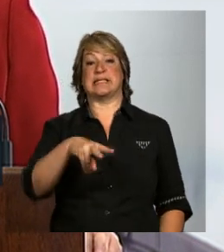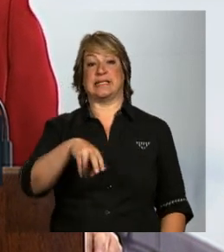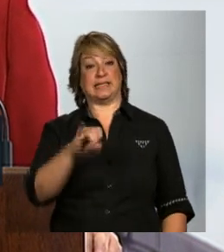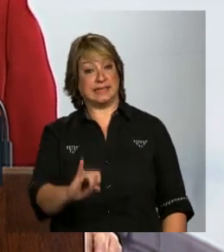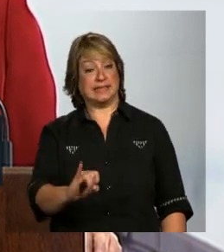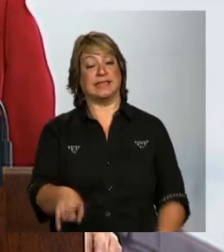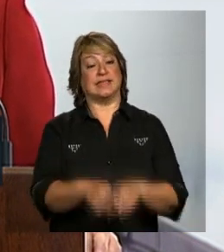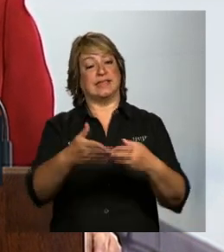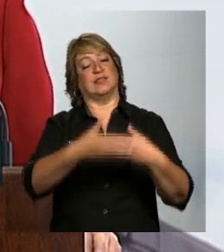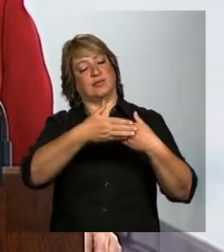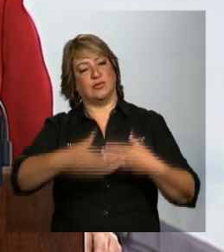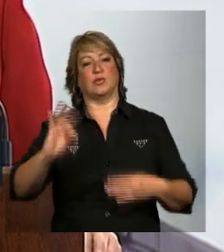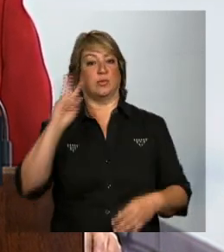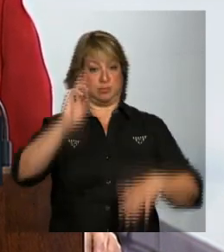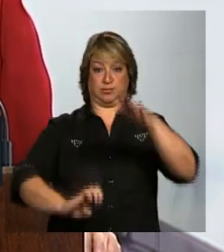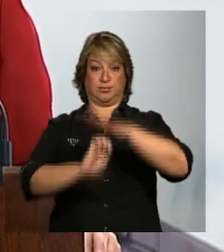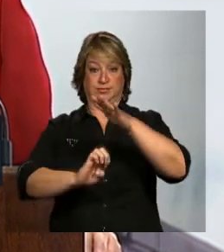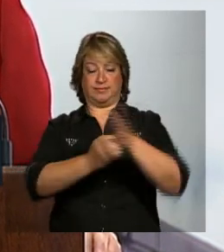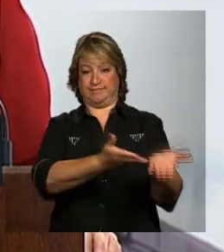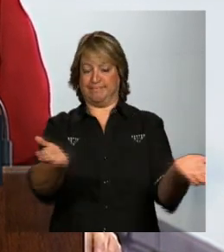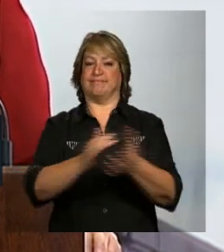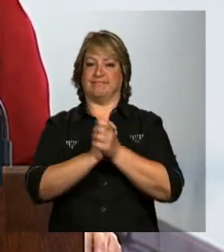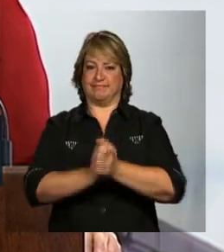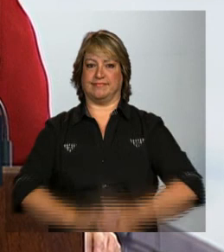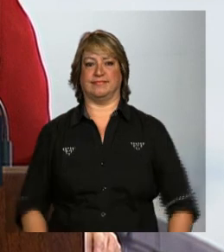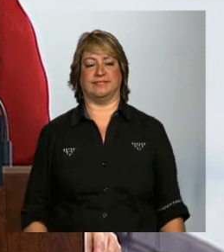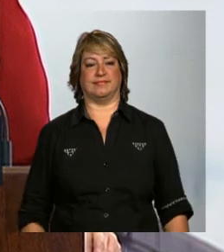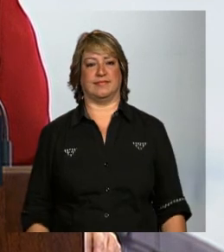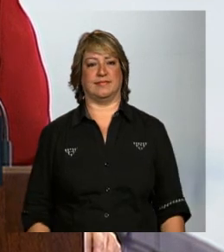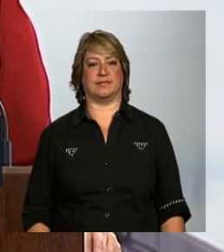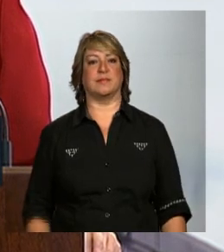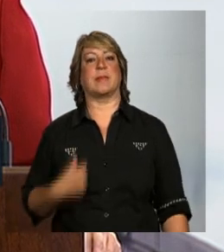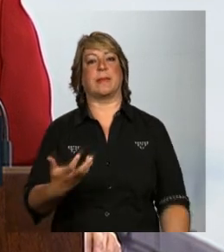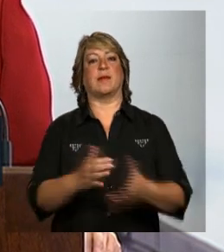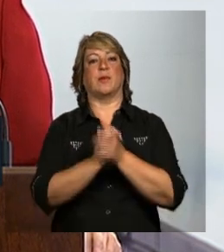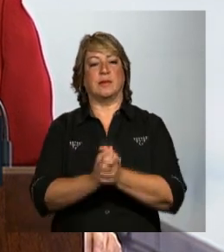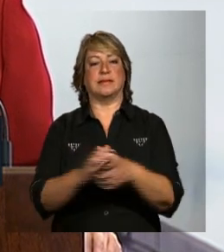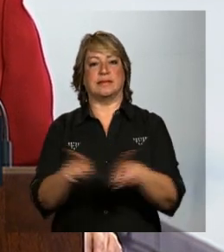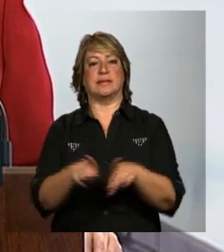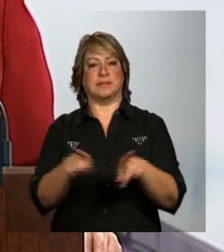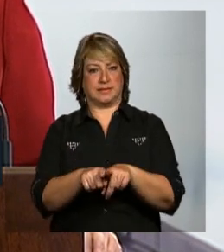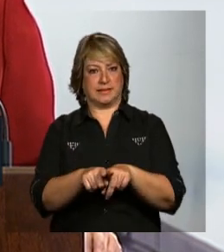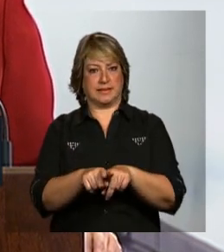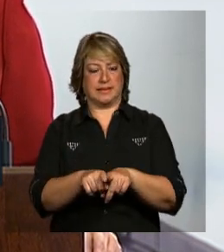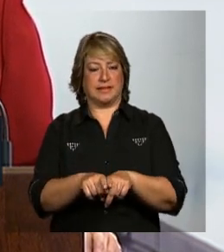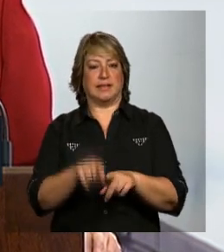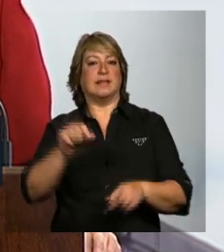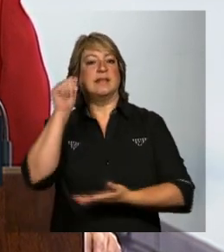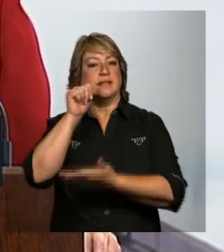intermédio de quem comprimento todos os empresários queria cumprimentar também